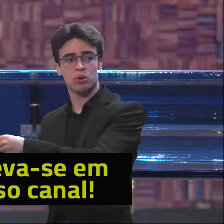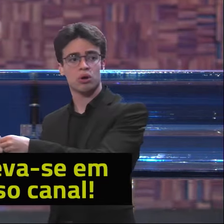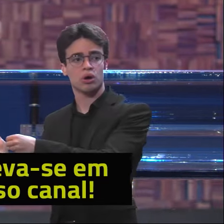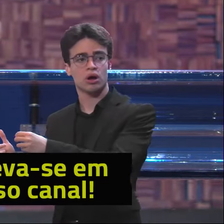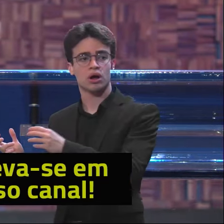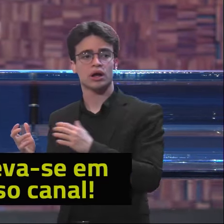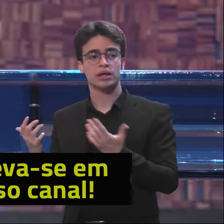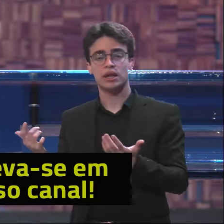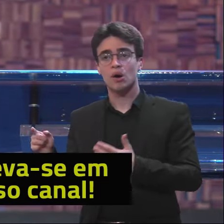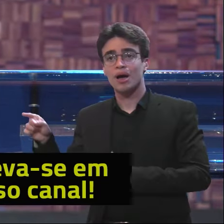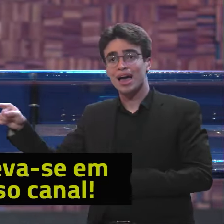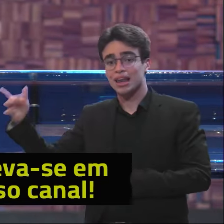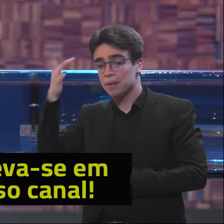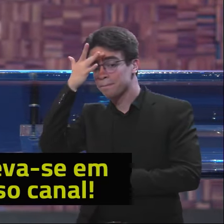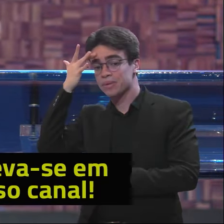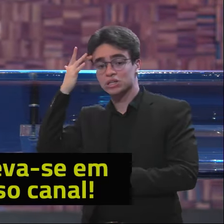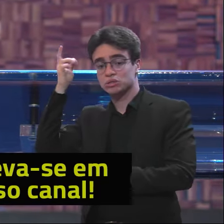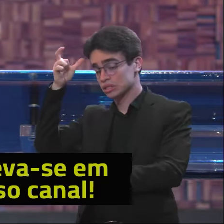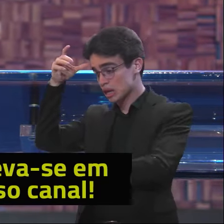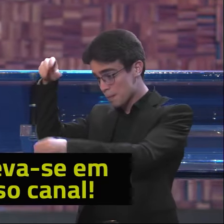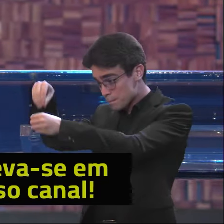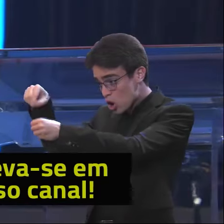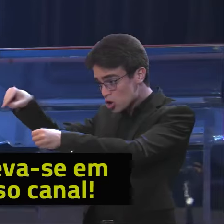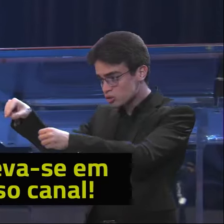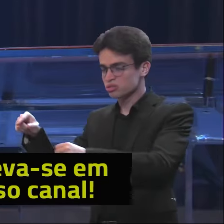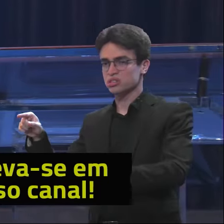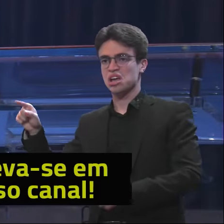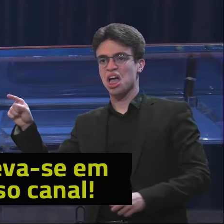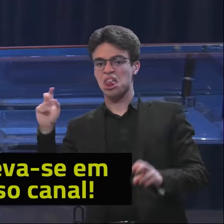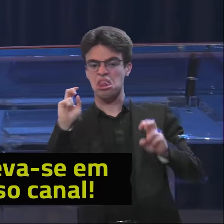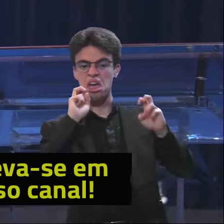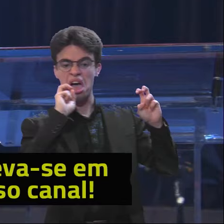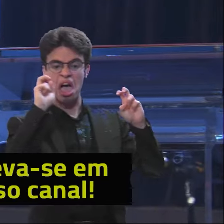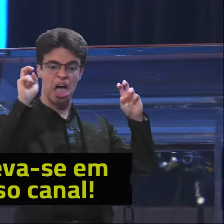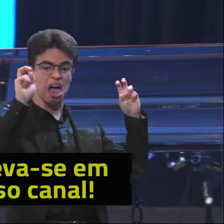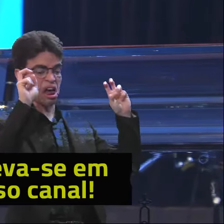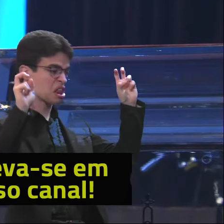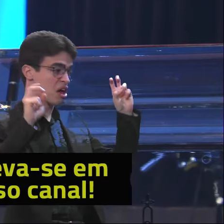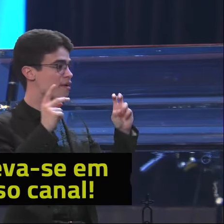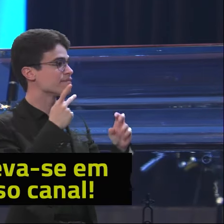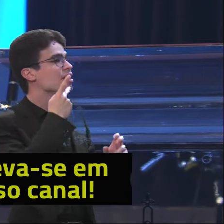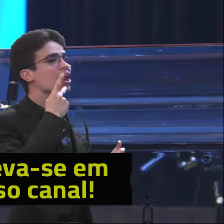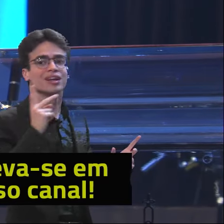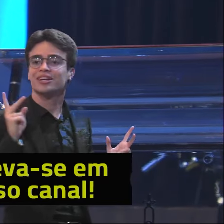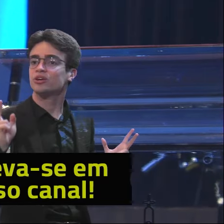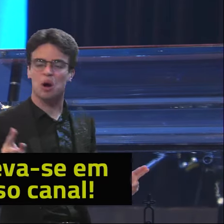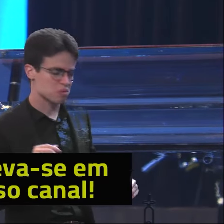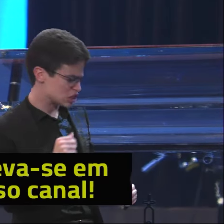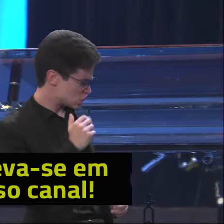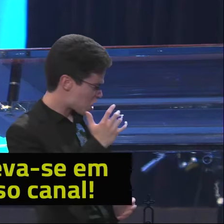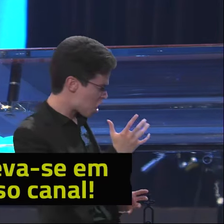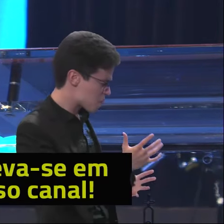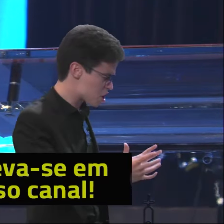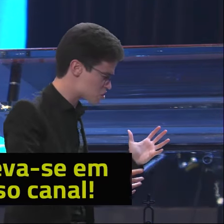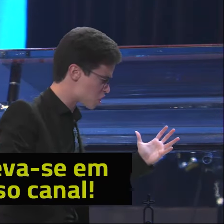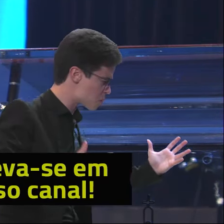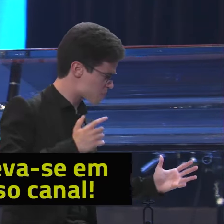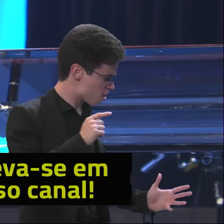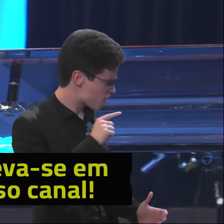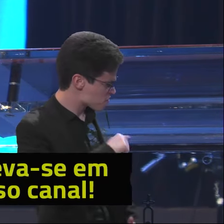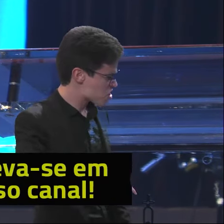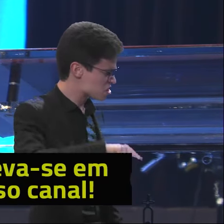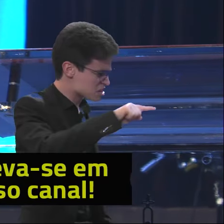então, aquela pessoa tomada por um espírito maligno começa a dizer as mesmas coisas que ela estava pensando. Vocês